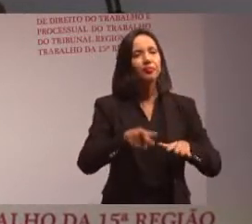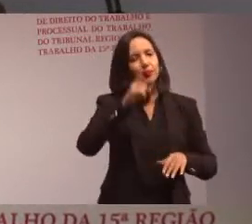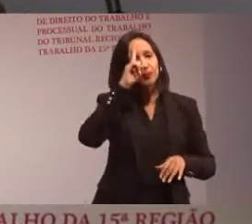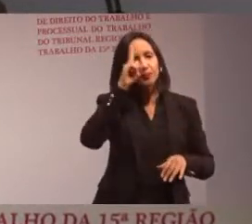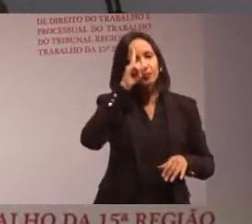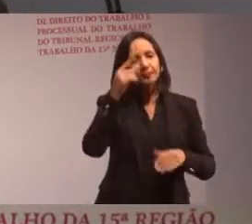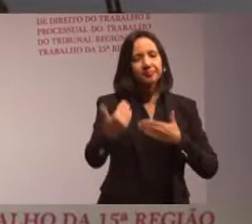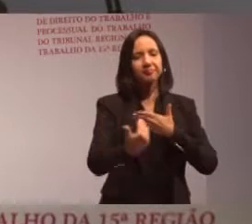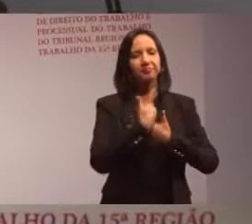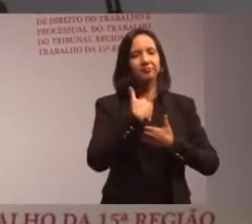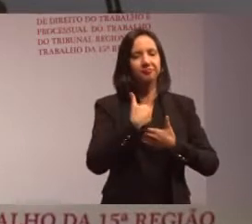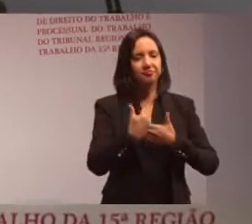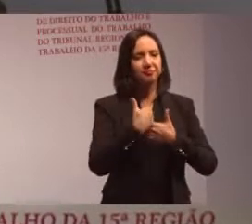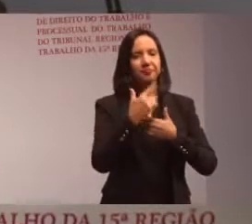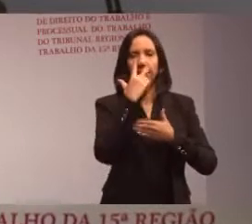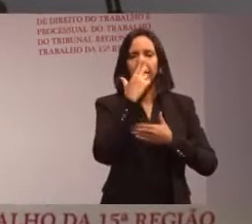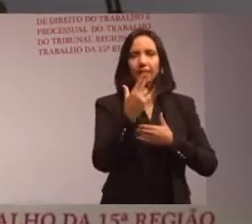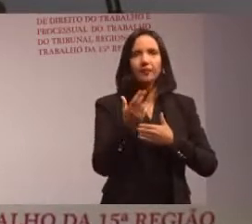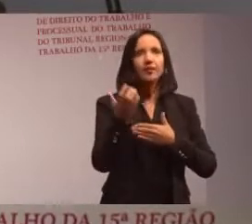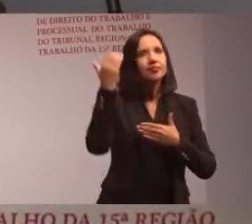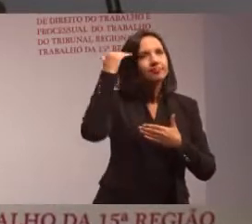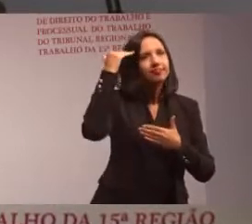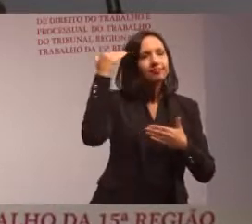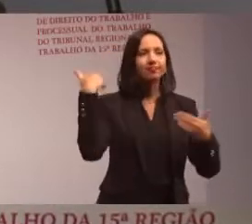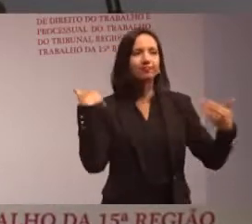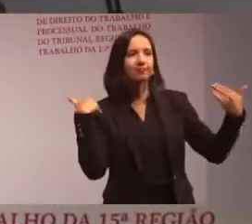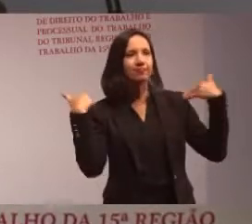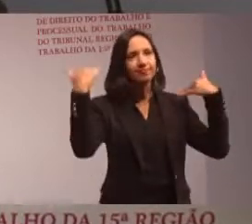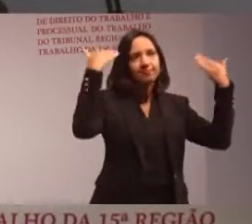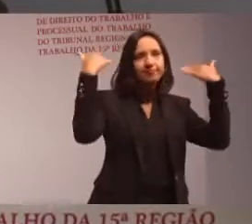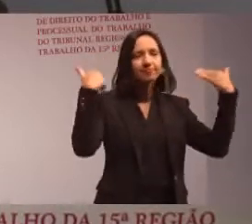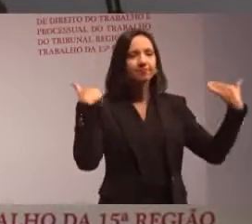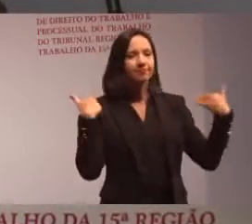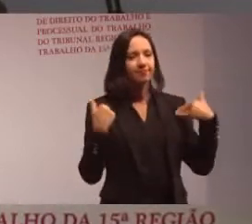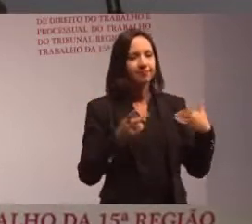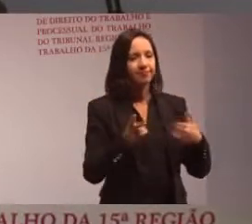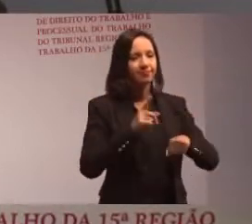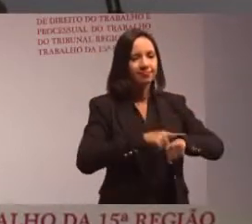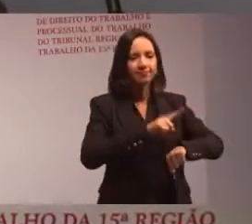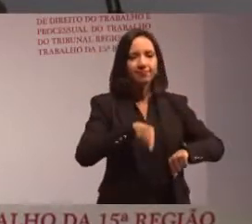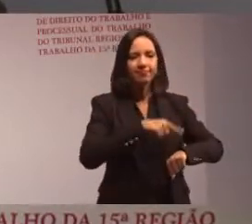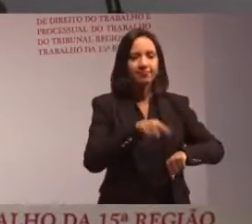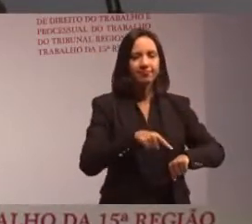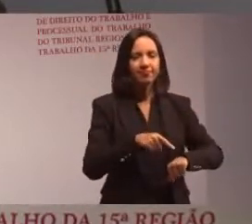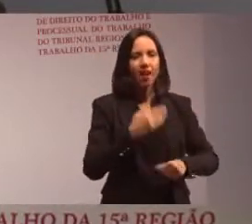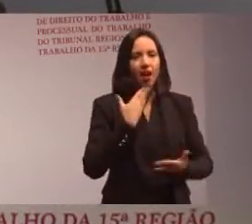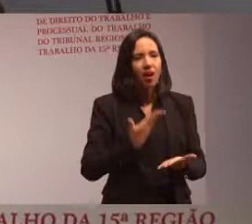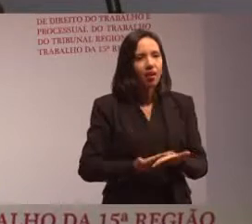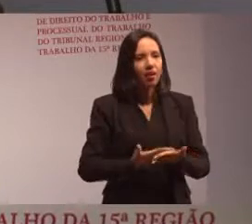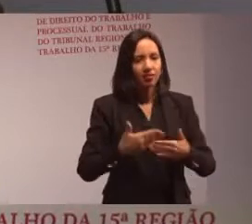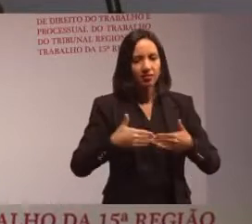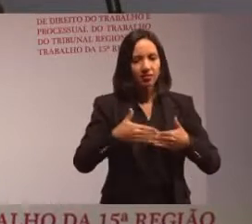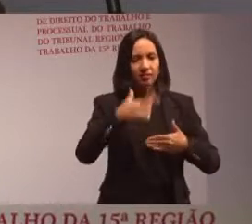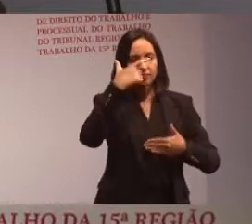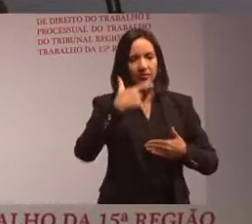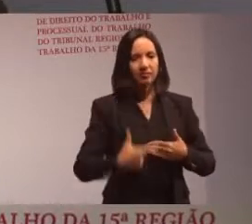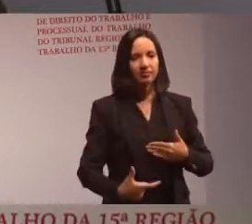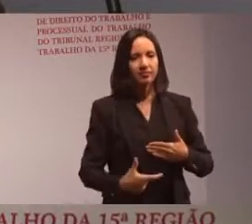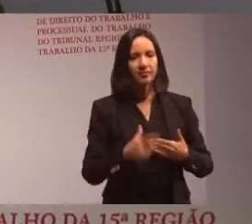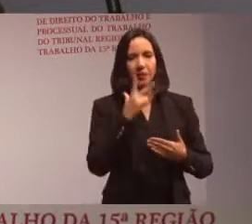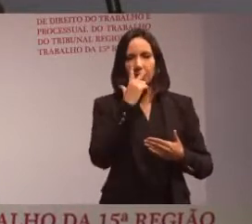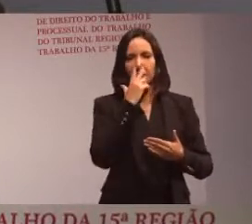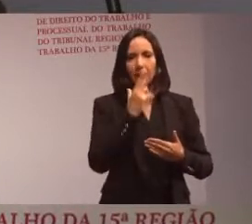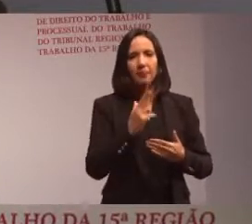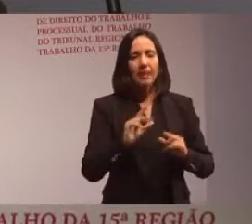tempo inteiro. E o Casey disse para mim, Márcia, é impressionante, né? Eu estou me vendo como uma geração sanduíche, onde o